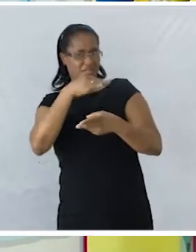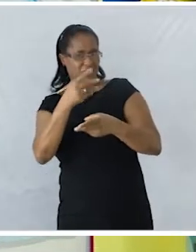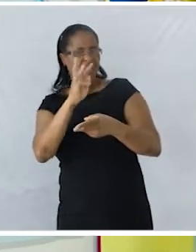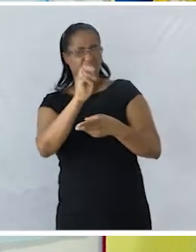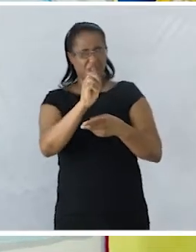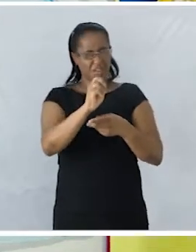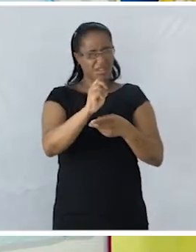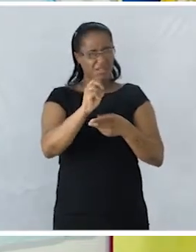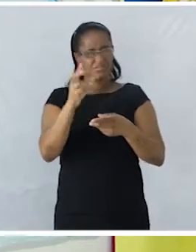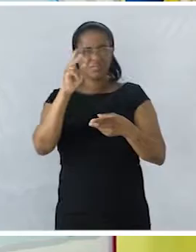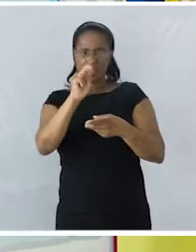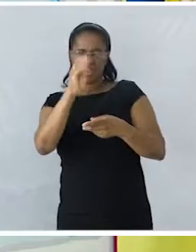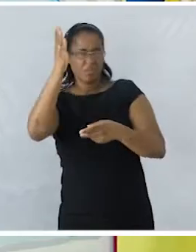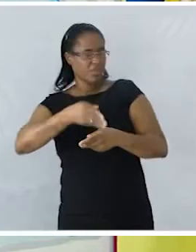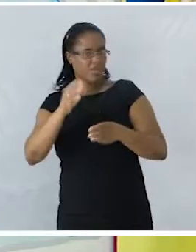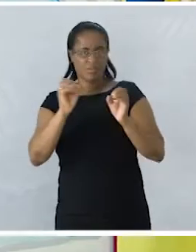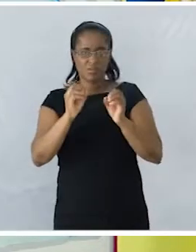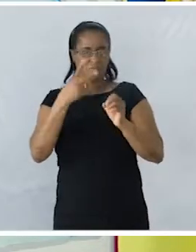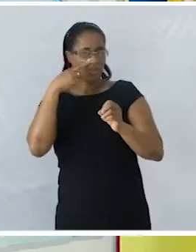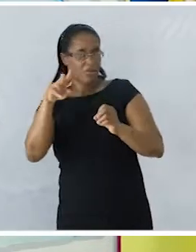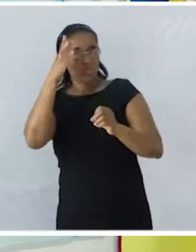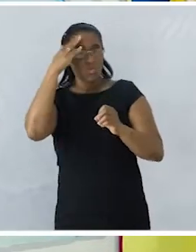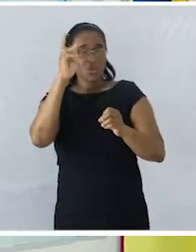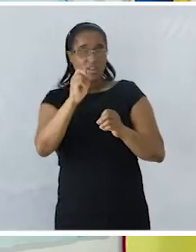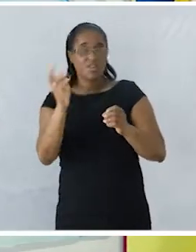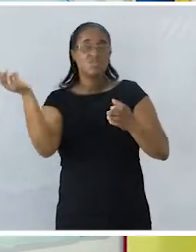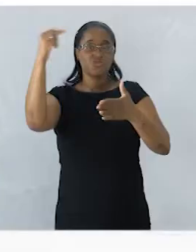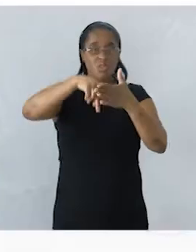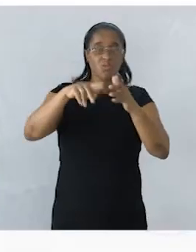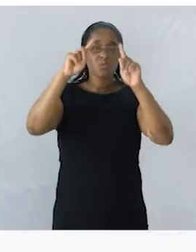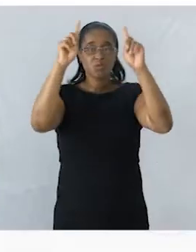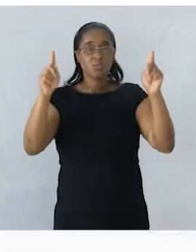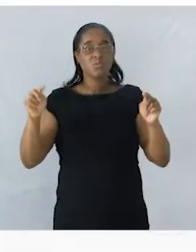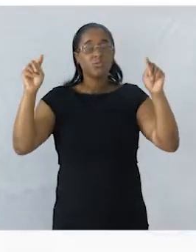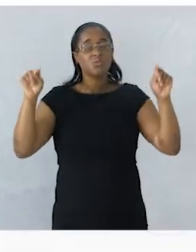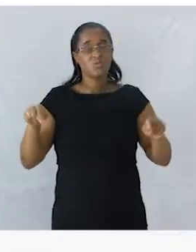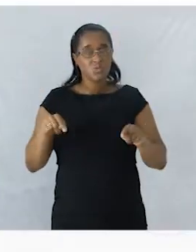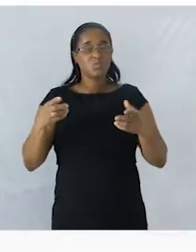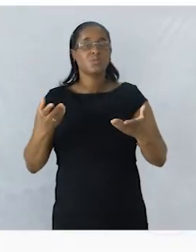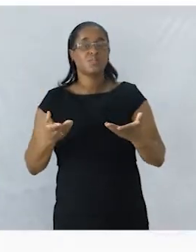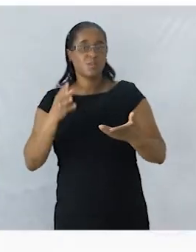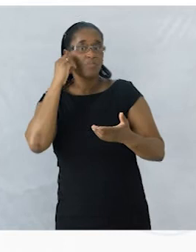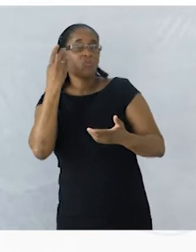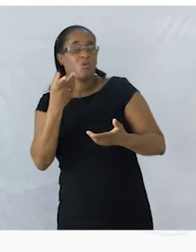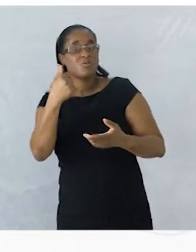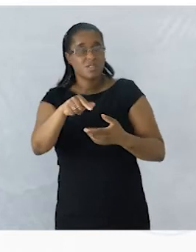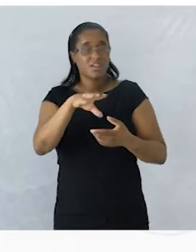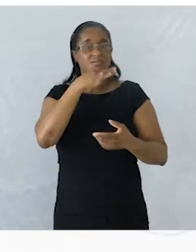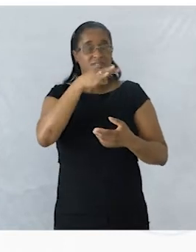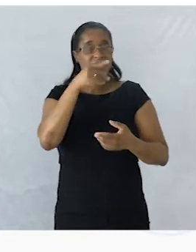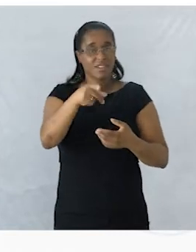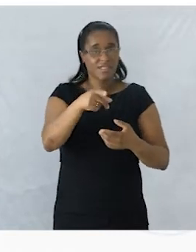de certeza, estão a ver o número 3 dentro do conjunto. Então, como está a dizer aqui que o 3